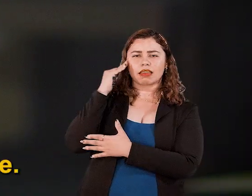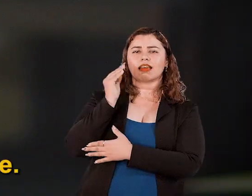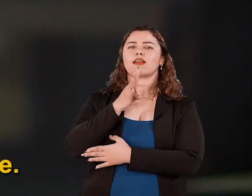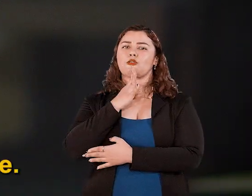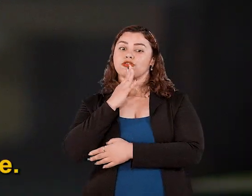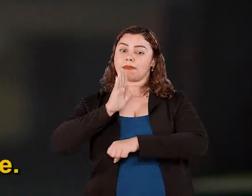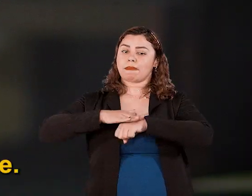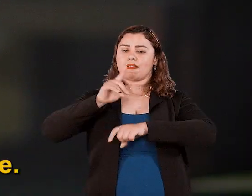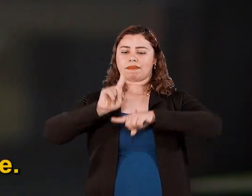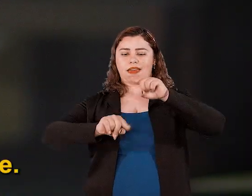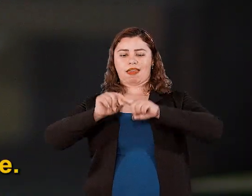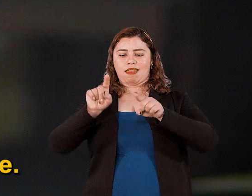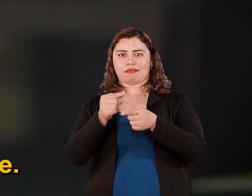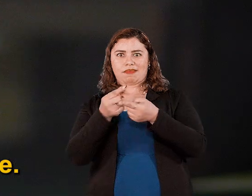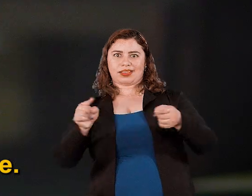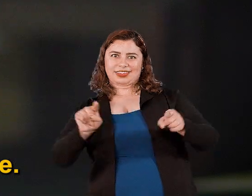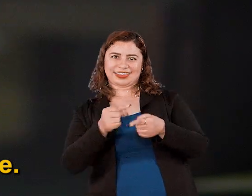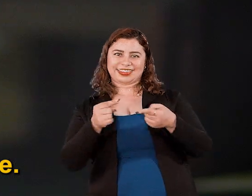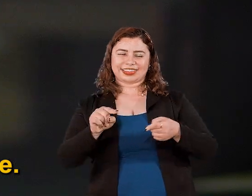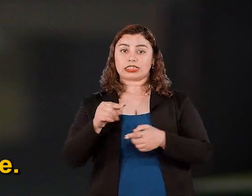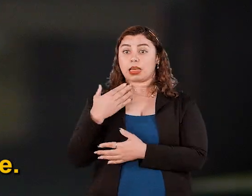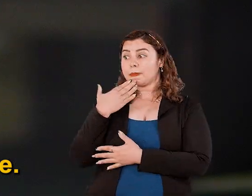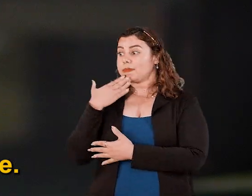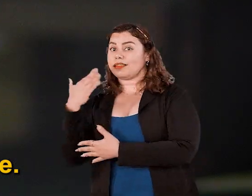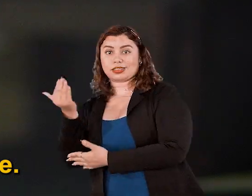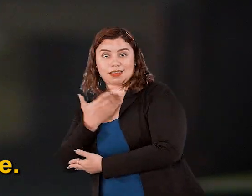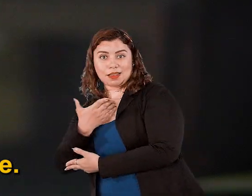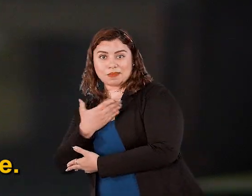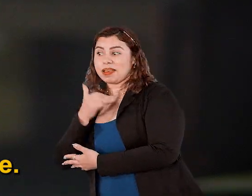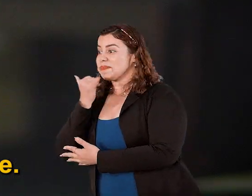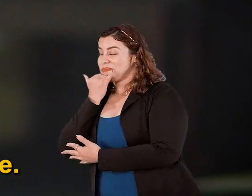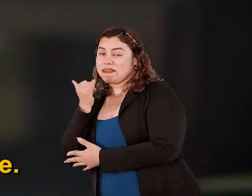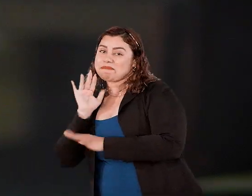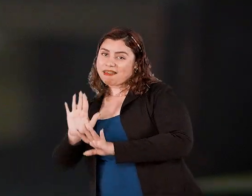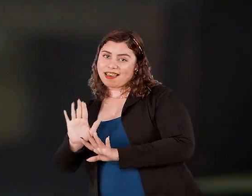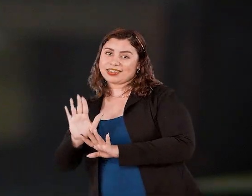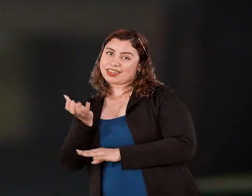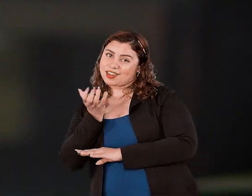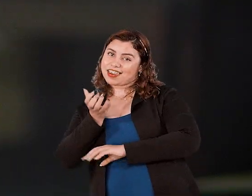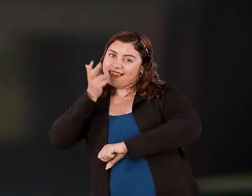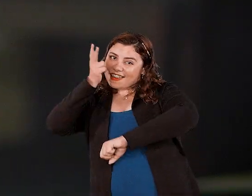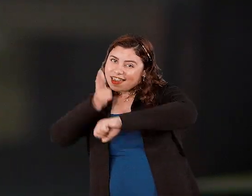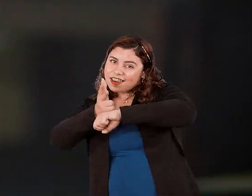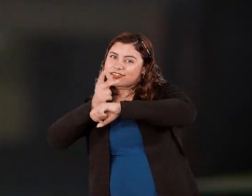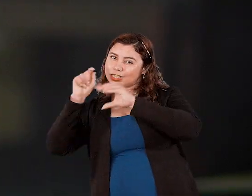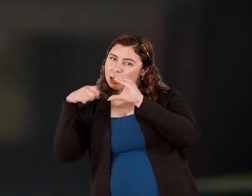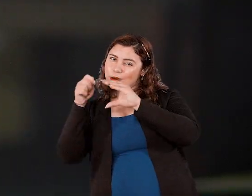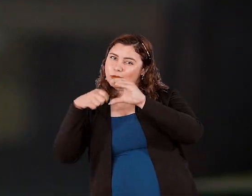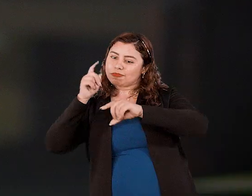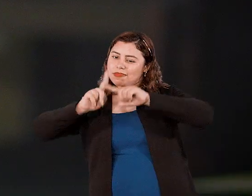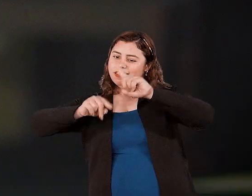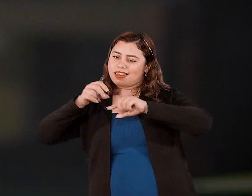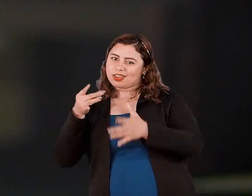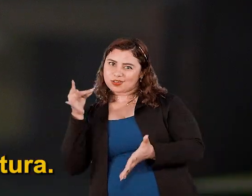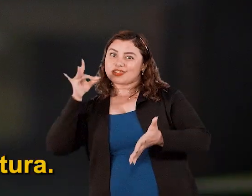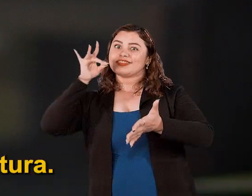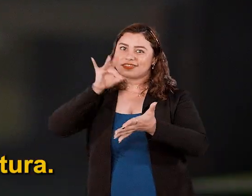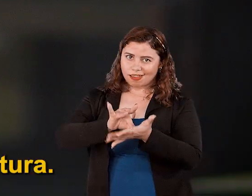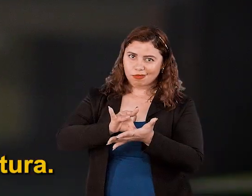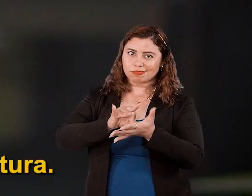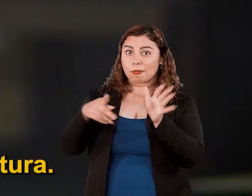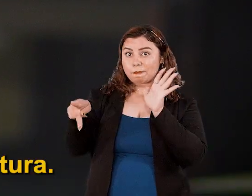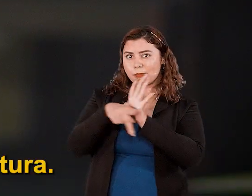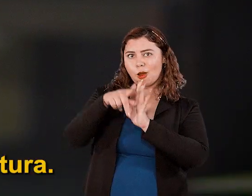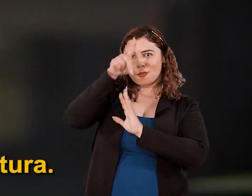mais, vi a instrumentação, pedi a ela que me desculpasse, mas eu preferiria fazer a gravação original com